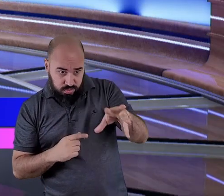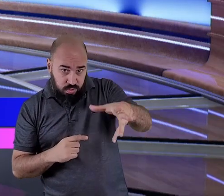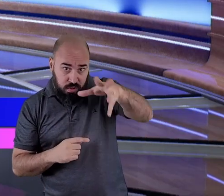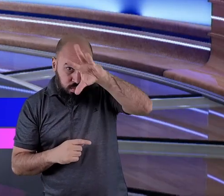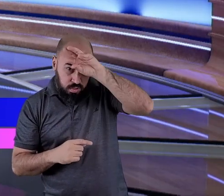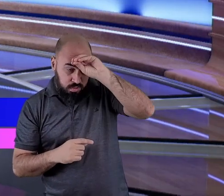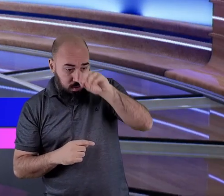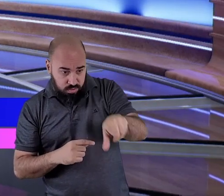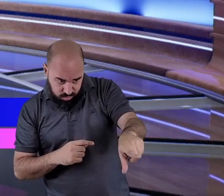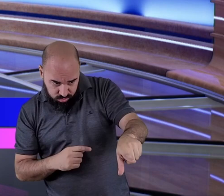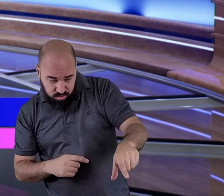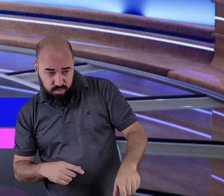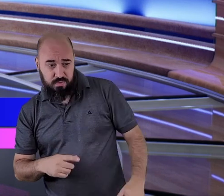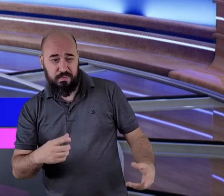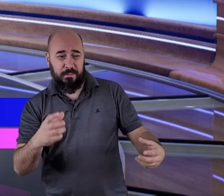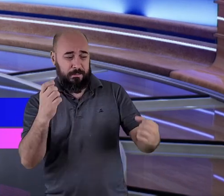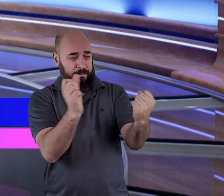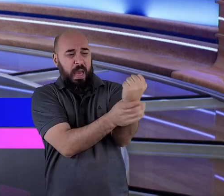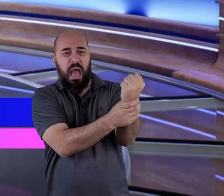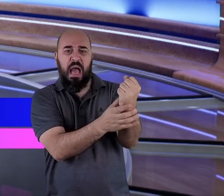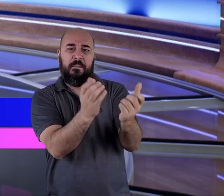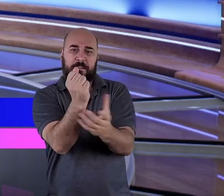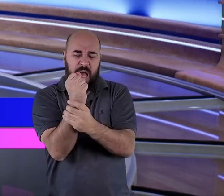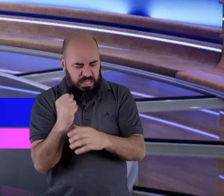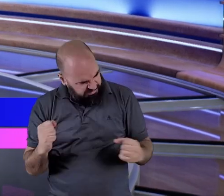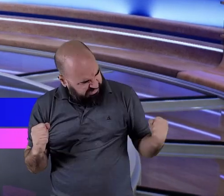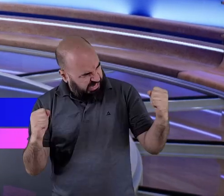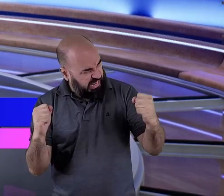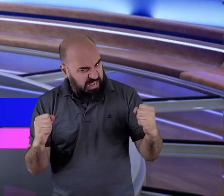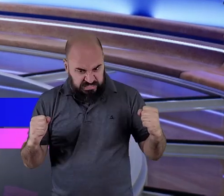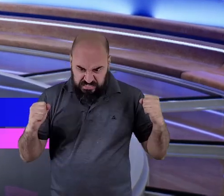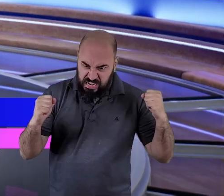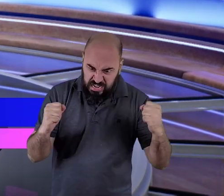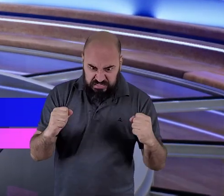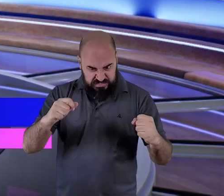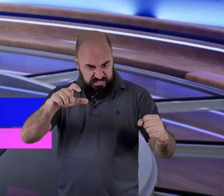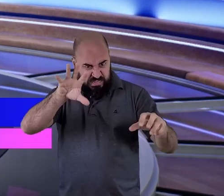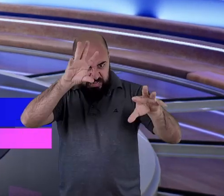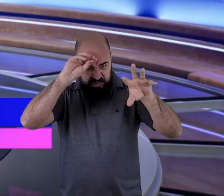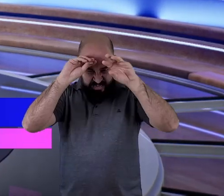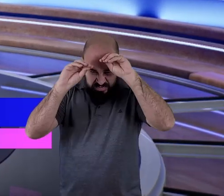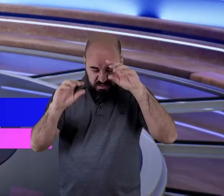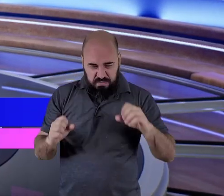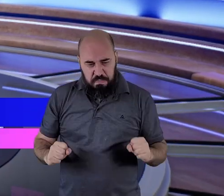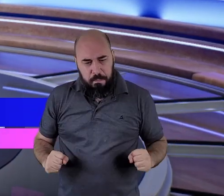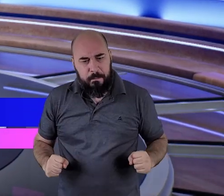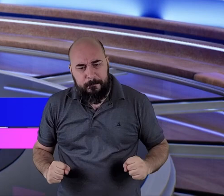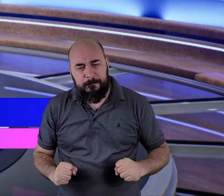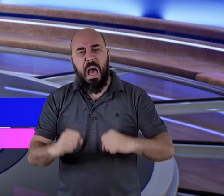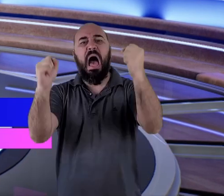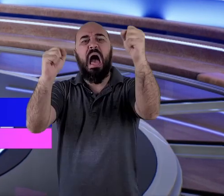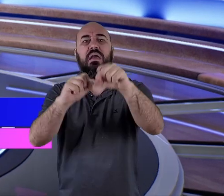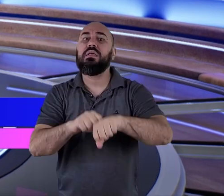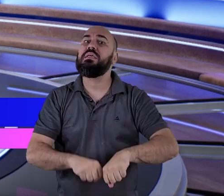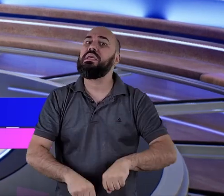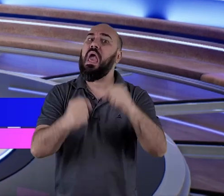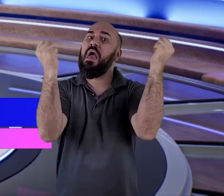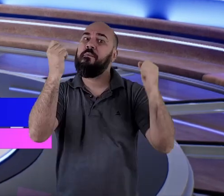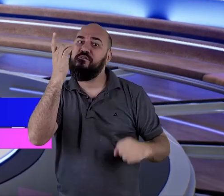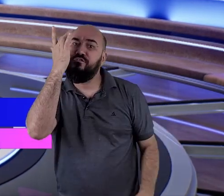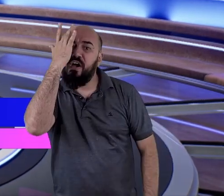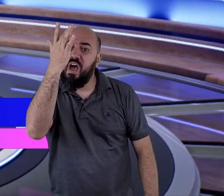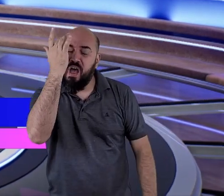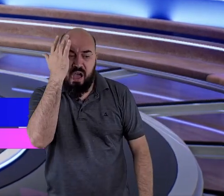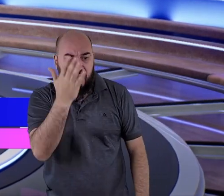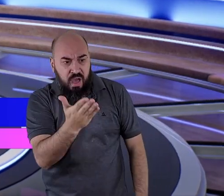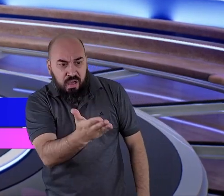homens possuídos, eles quebraram essas correntes como se fossem pedaços de algodão. Então,